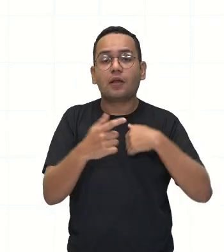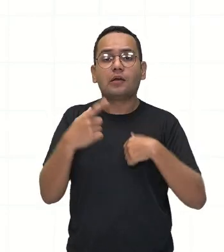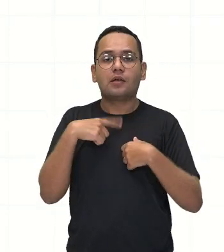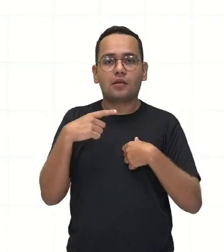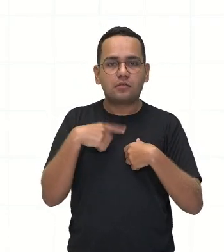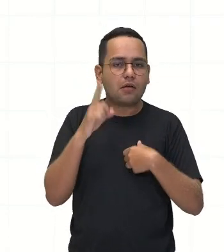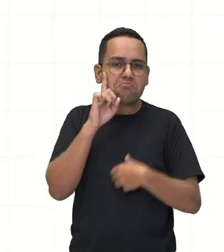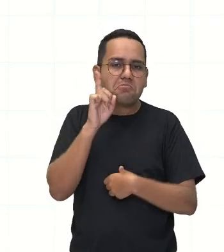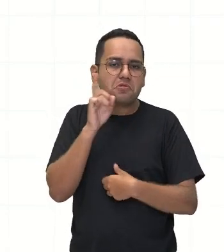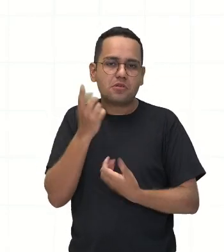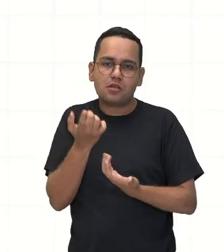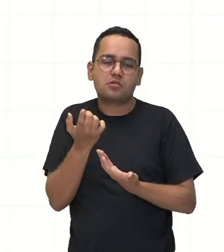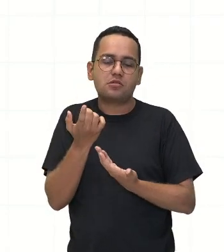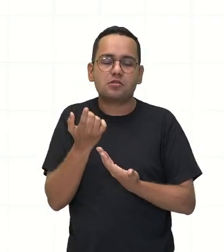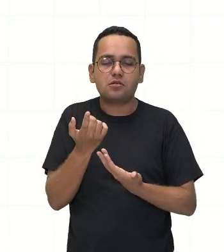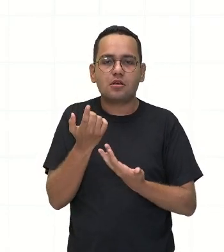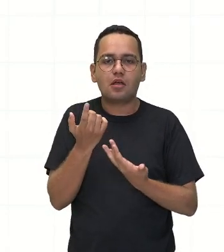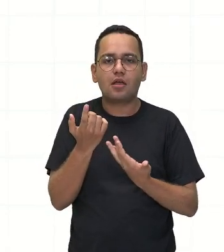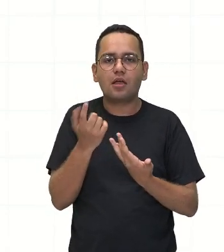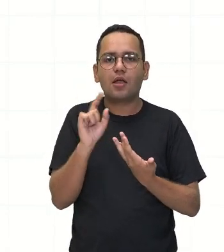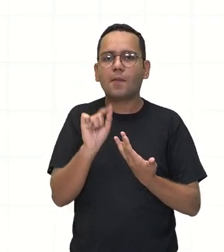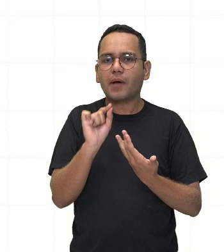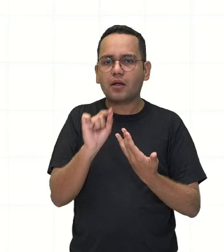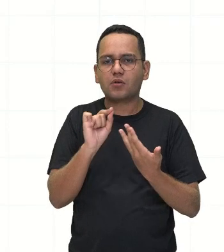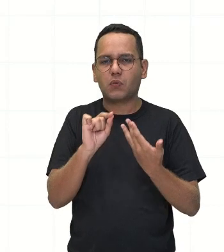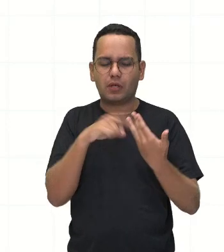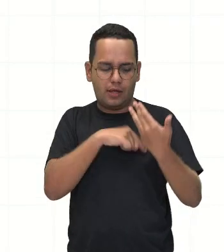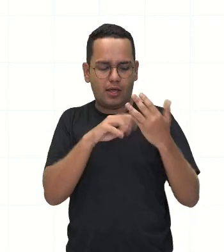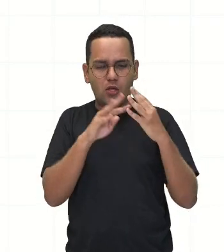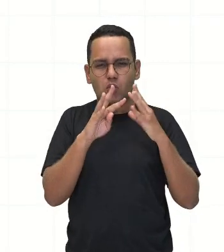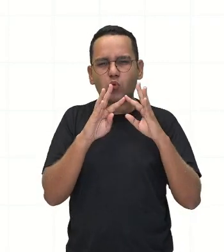dia a dia para poder neutralizar os odores